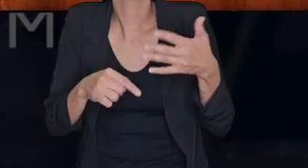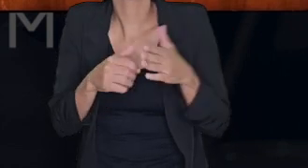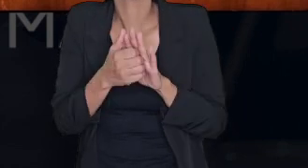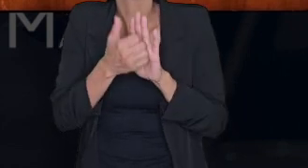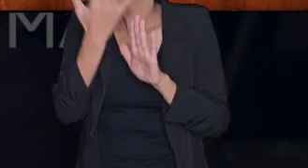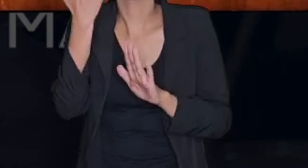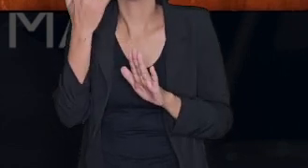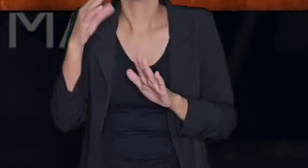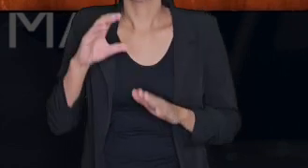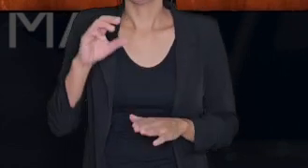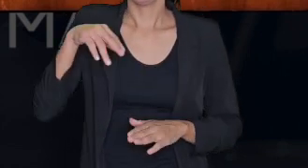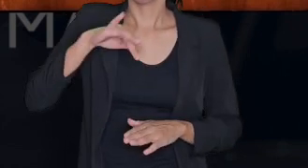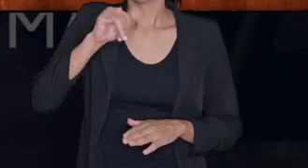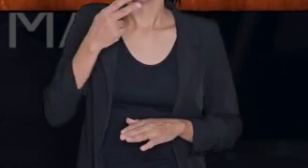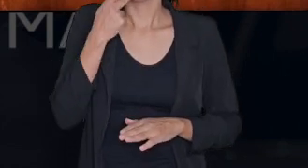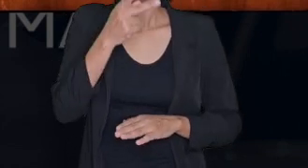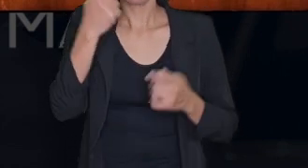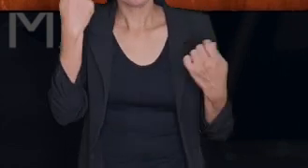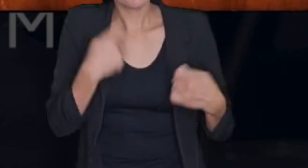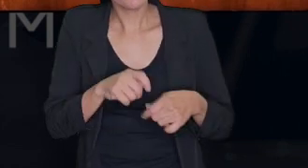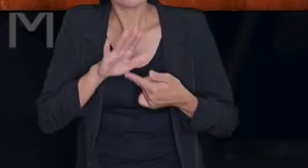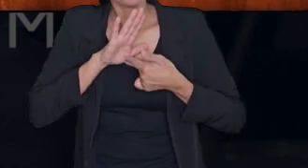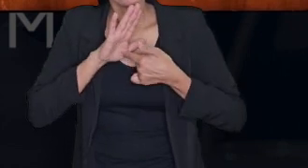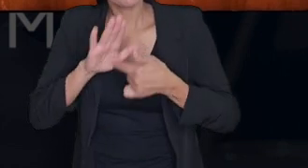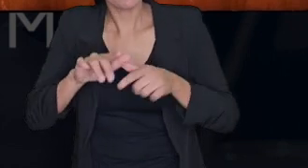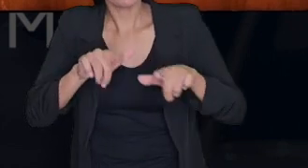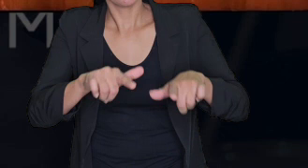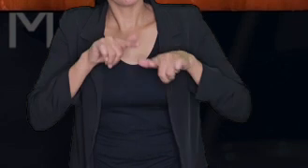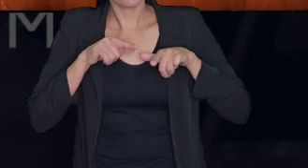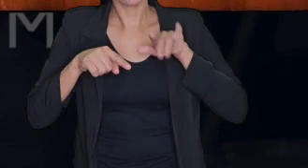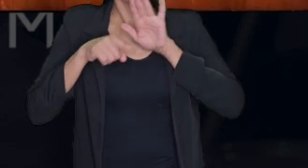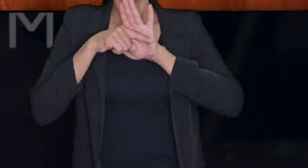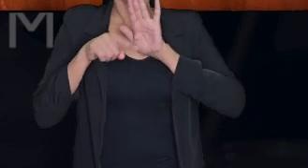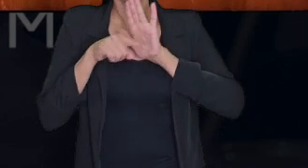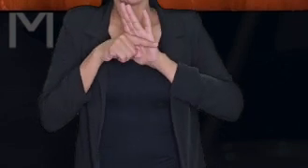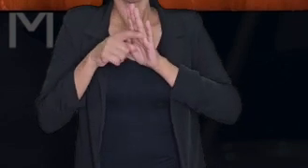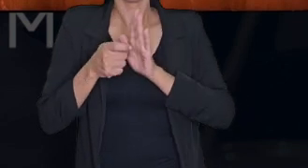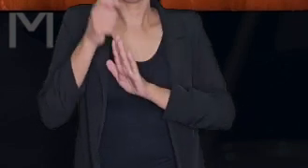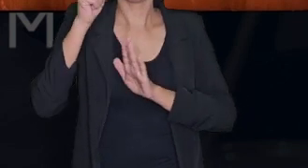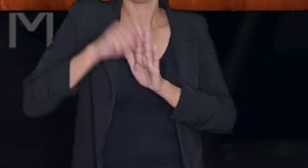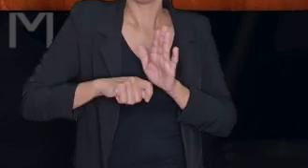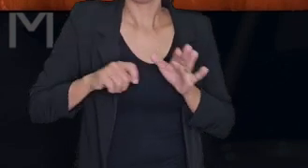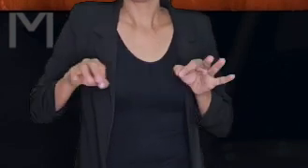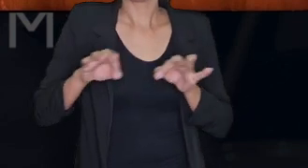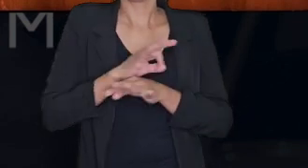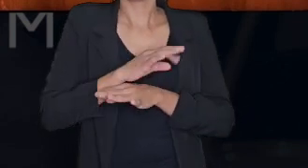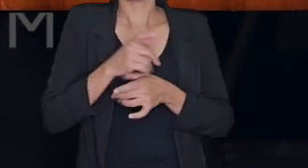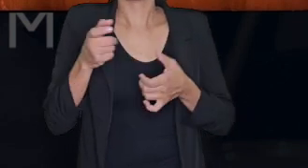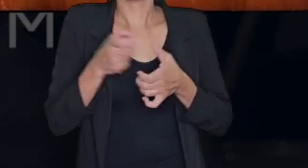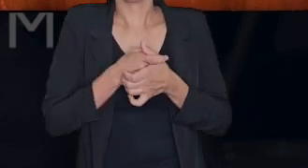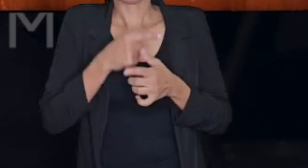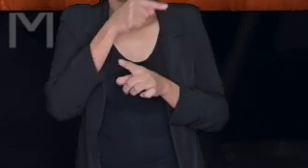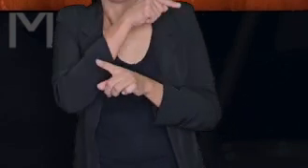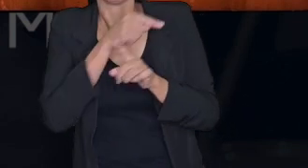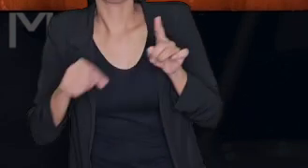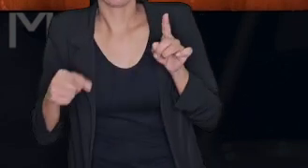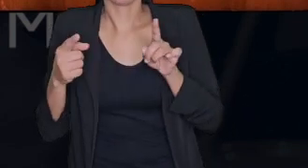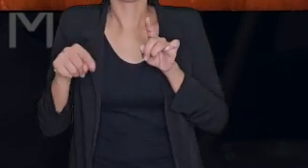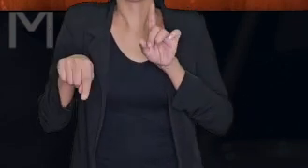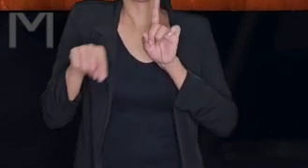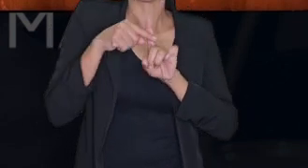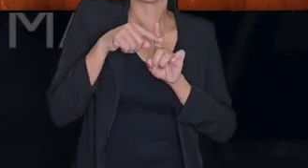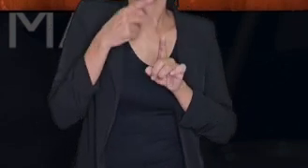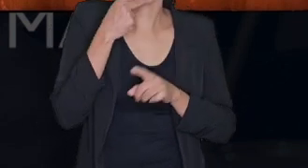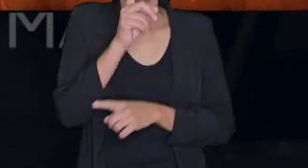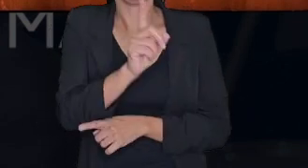os documentos devem ser apresentados? Cara, o CNJ escancara. É preciso apresentar a certidão negativa de tributos. O